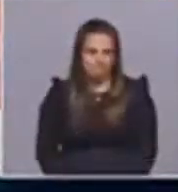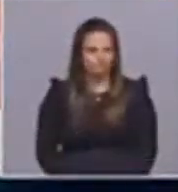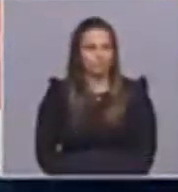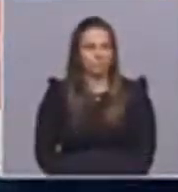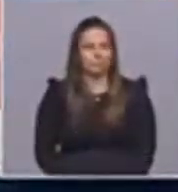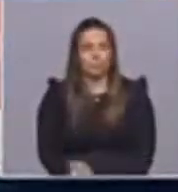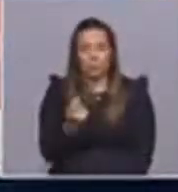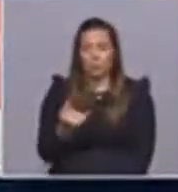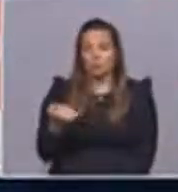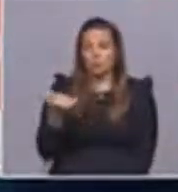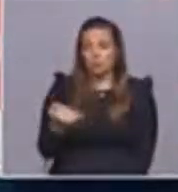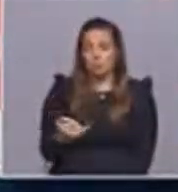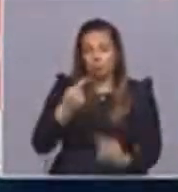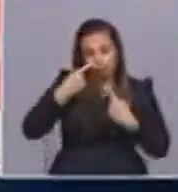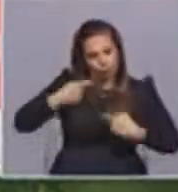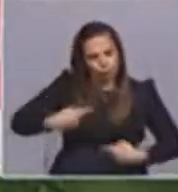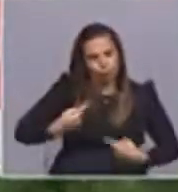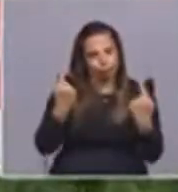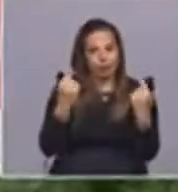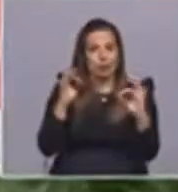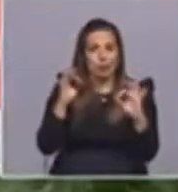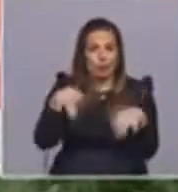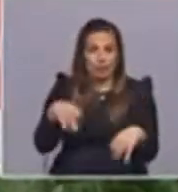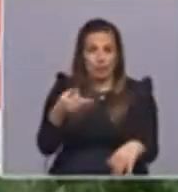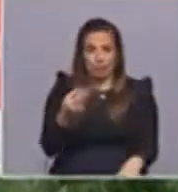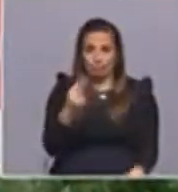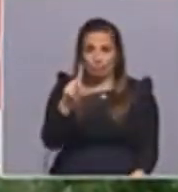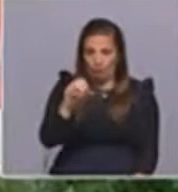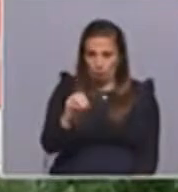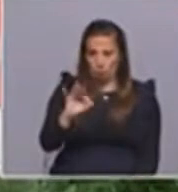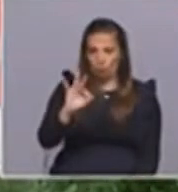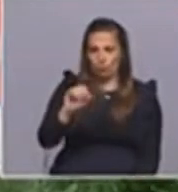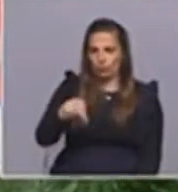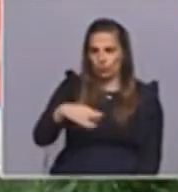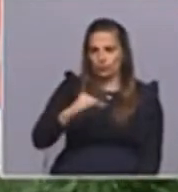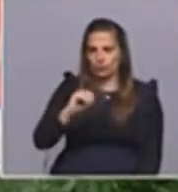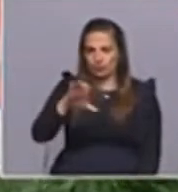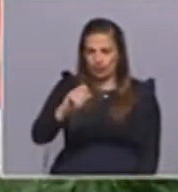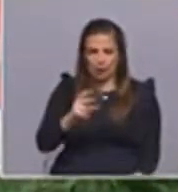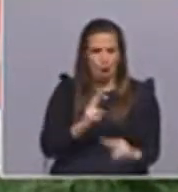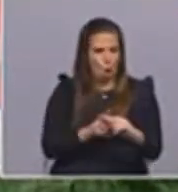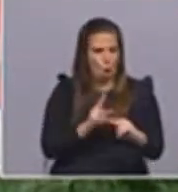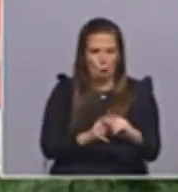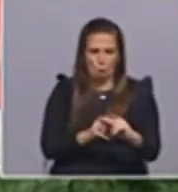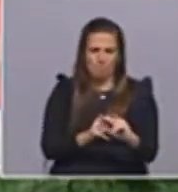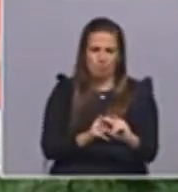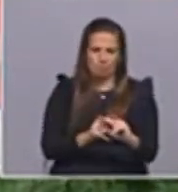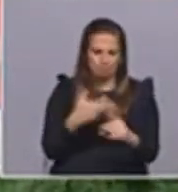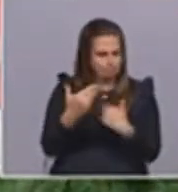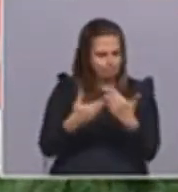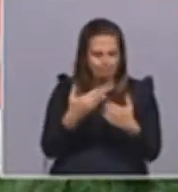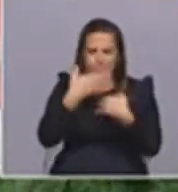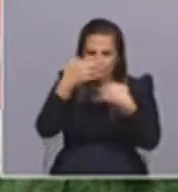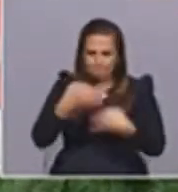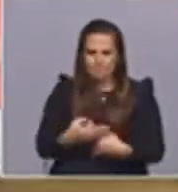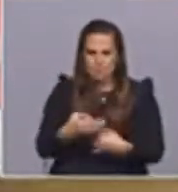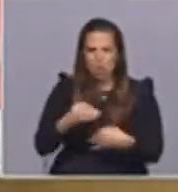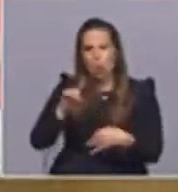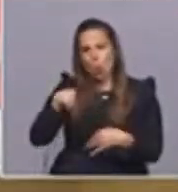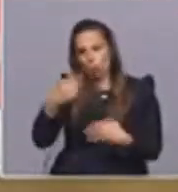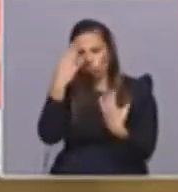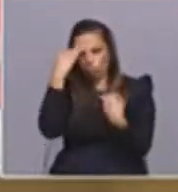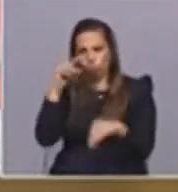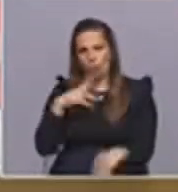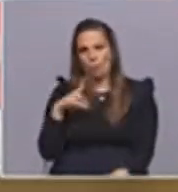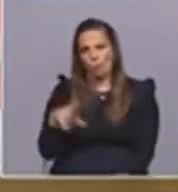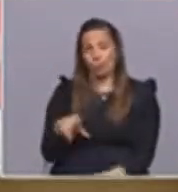Pouco depois de anunciar a saída de Paulo Fonseca no final da época, a Roma não demorou a oficializar outro português. José Mourinho,